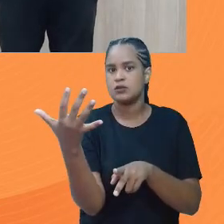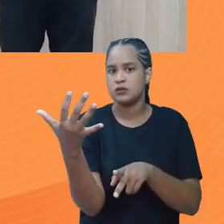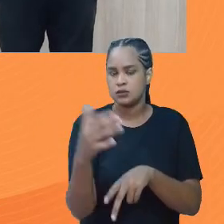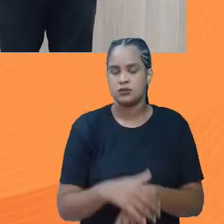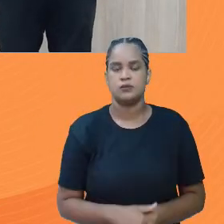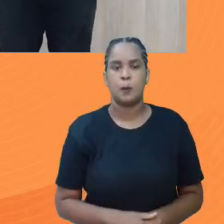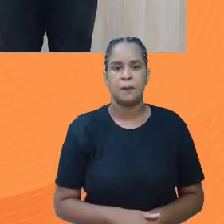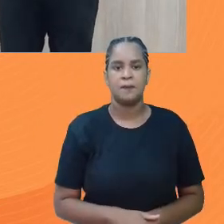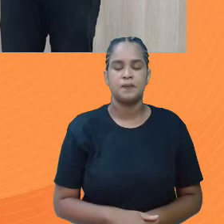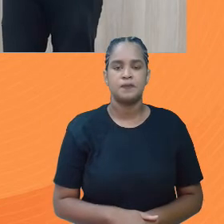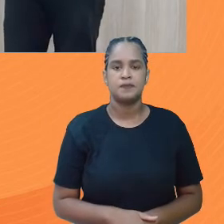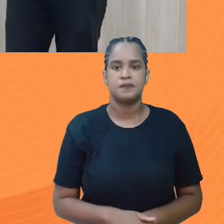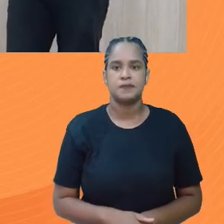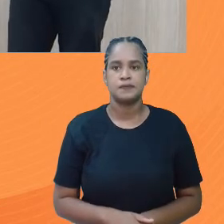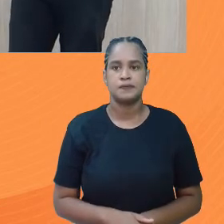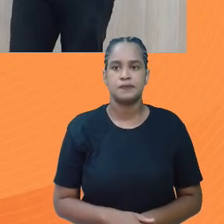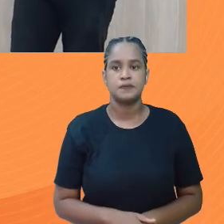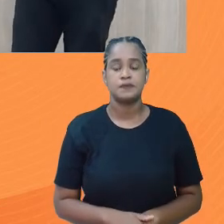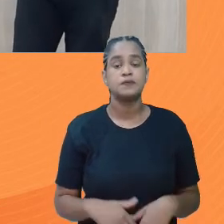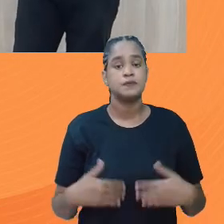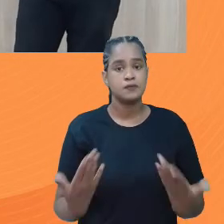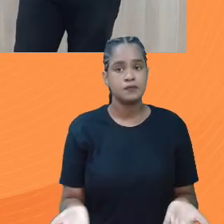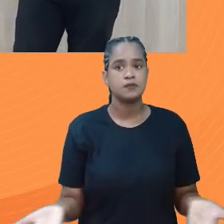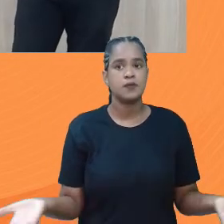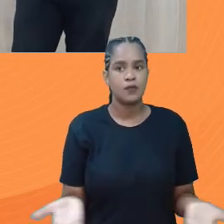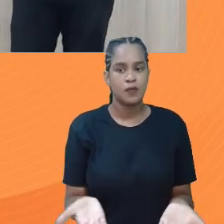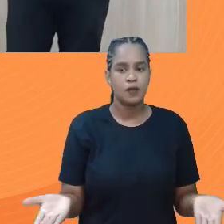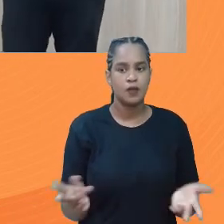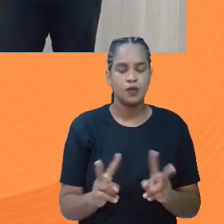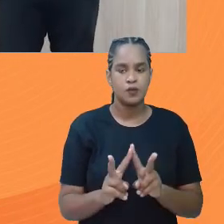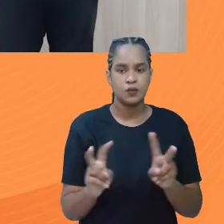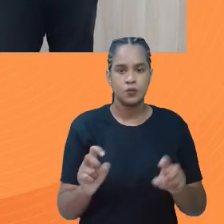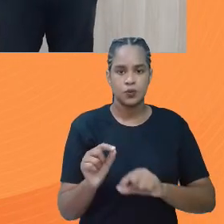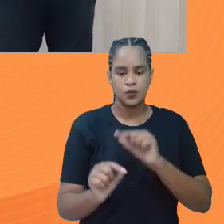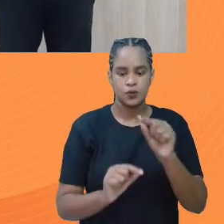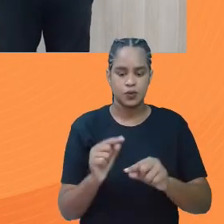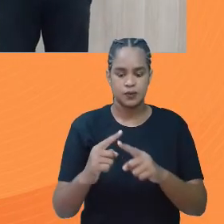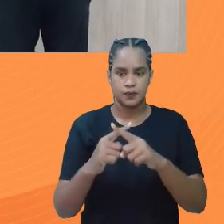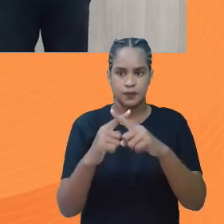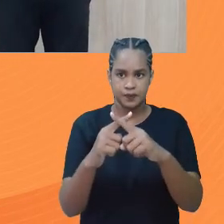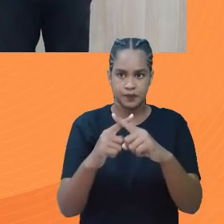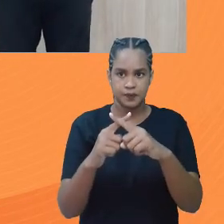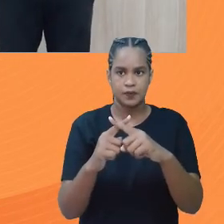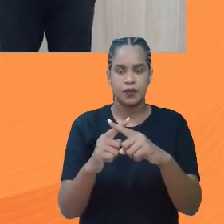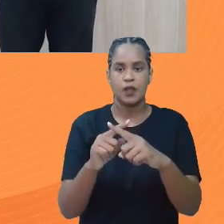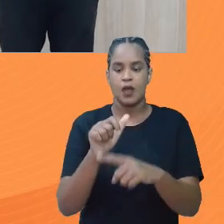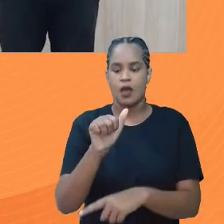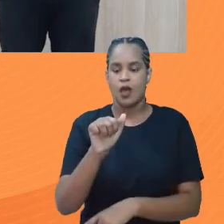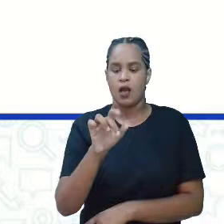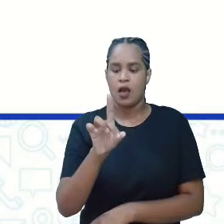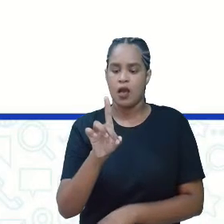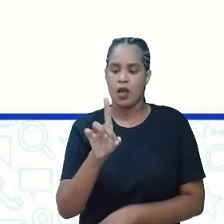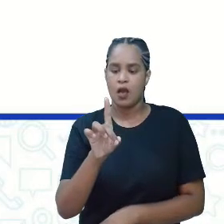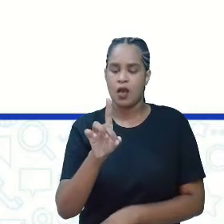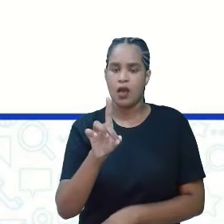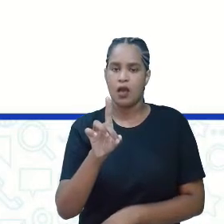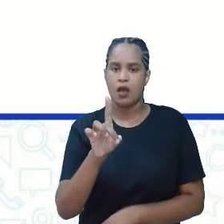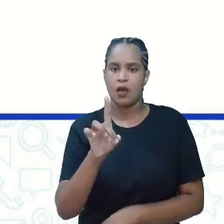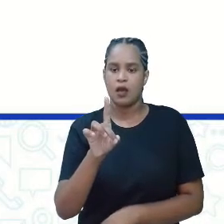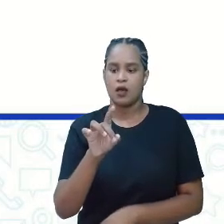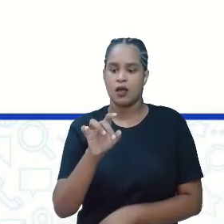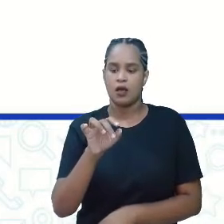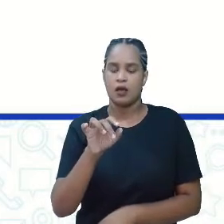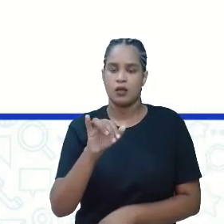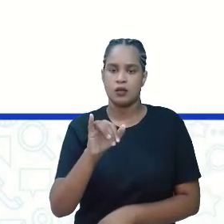tá joia? Vamos lá, vamos falar agora sobre ângulos adjacentes. O que são ângulos